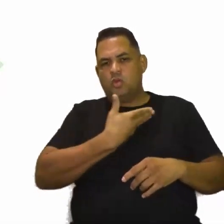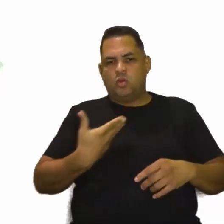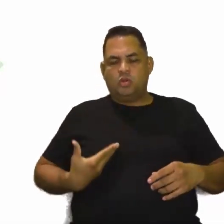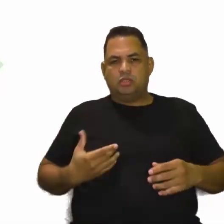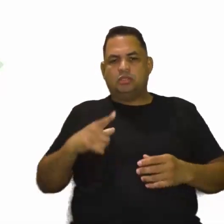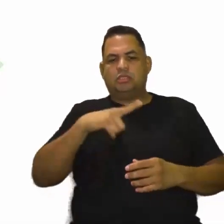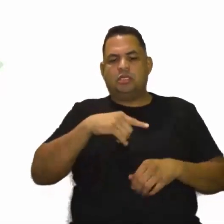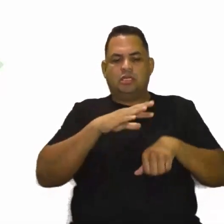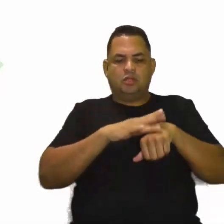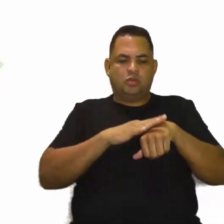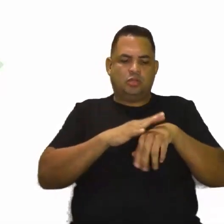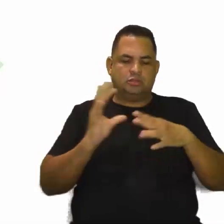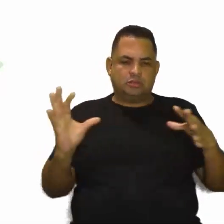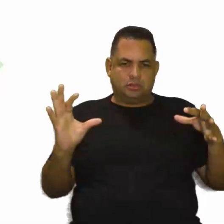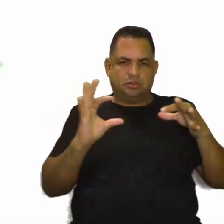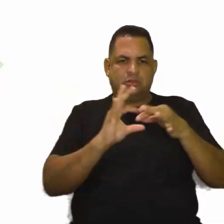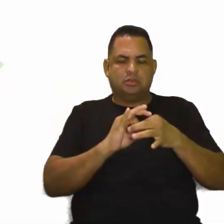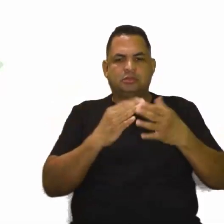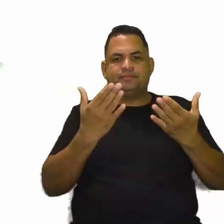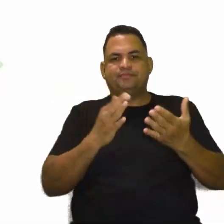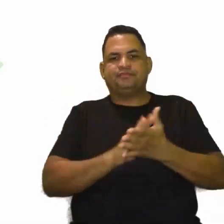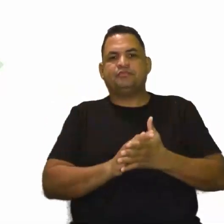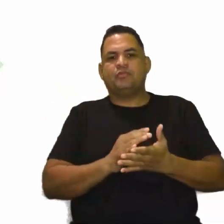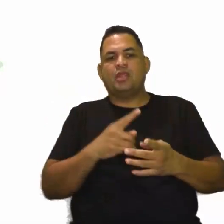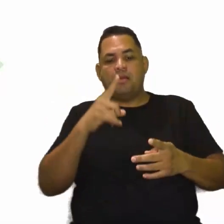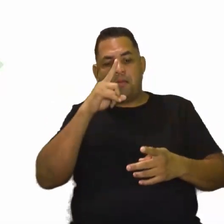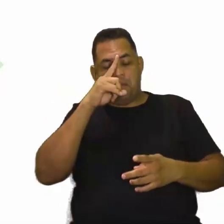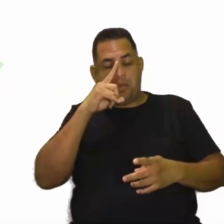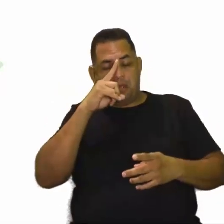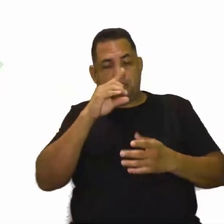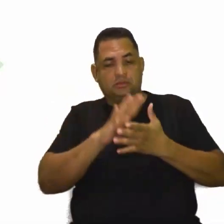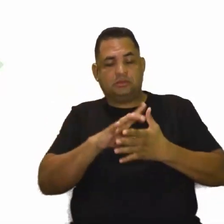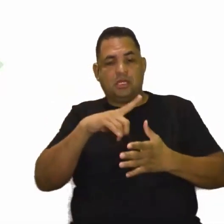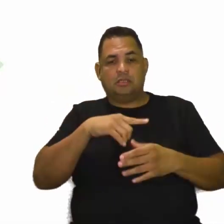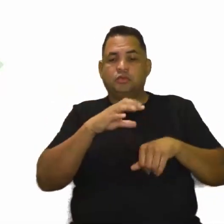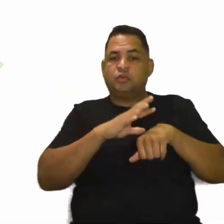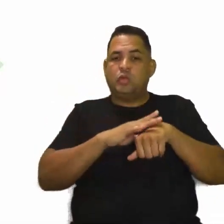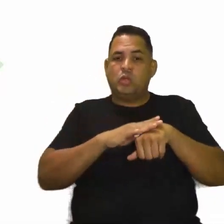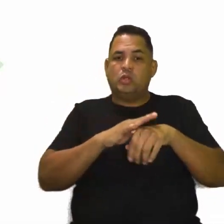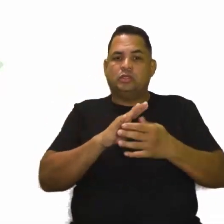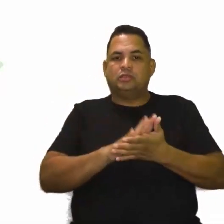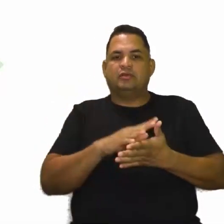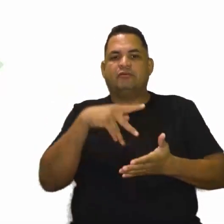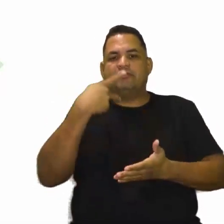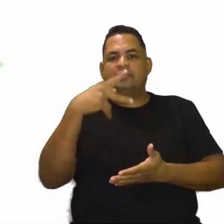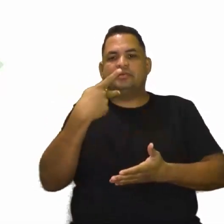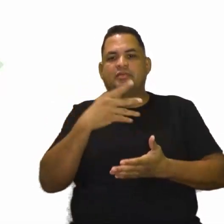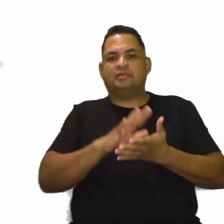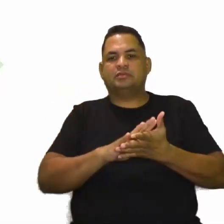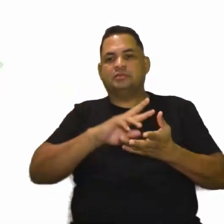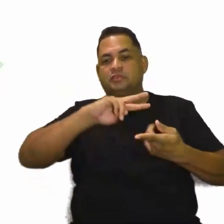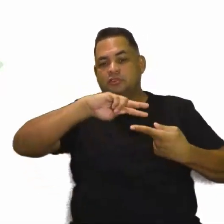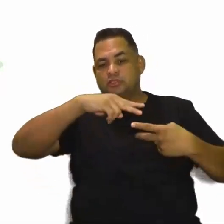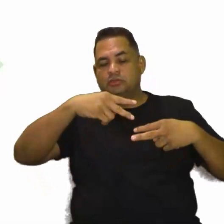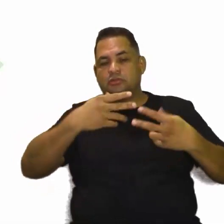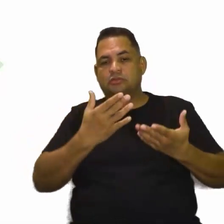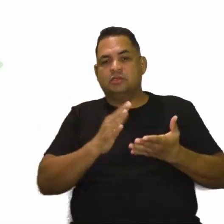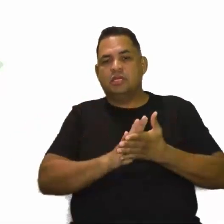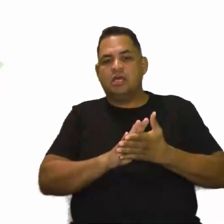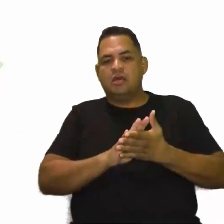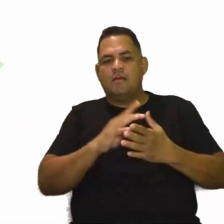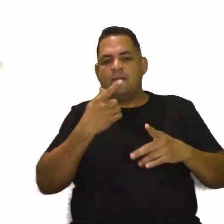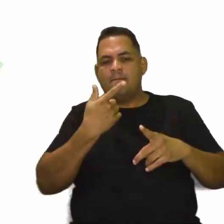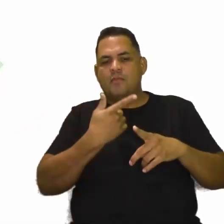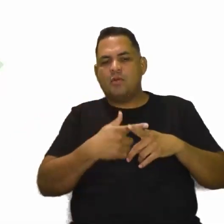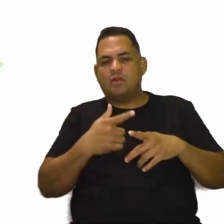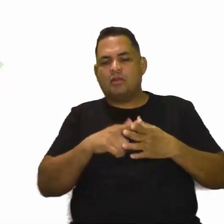tem doenças associadas ali, fatores de risco para doenças. Falamos também sobre os fatores que vão